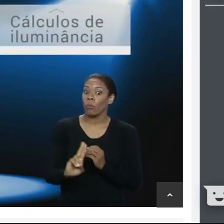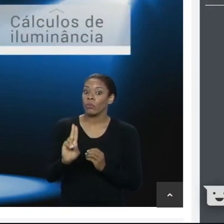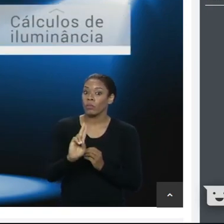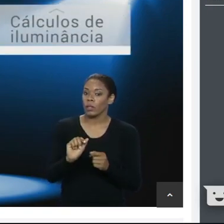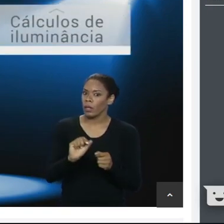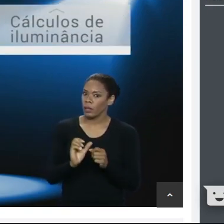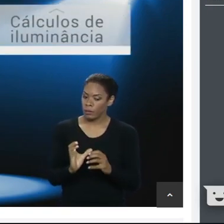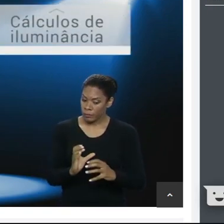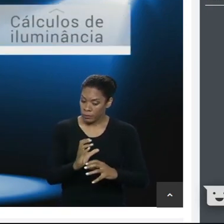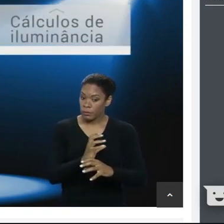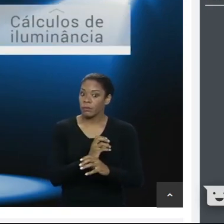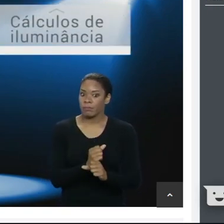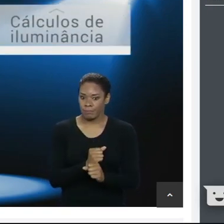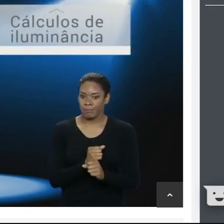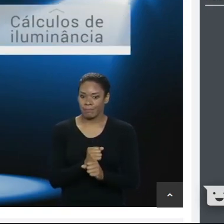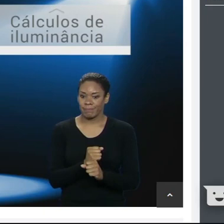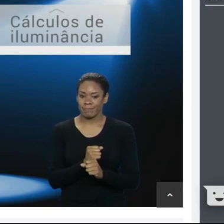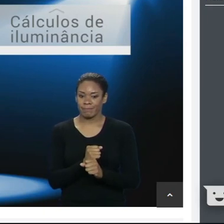de iluminância.